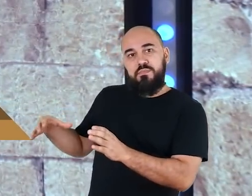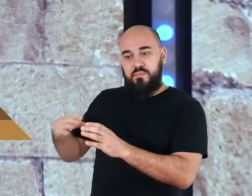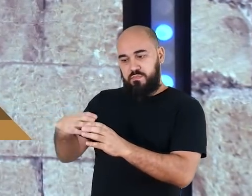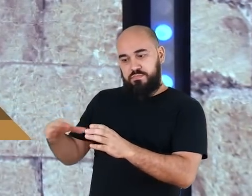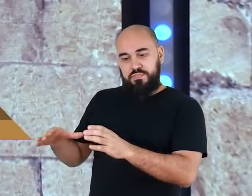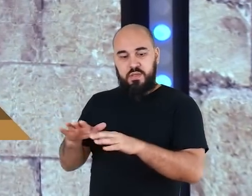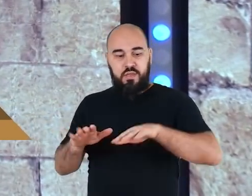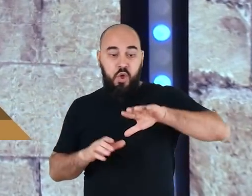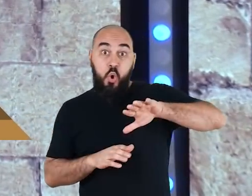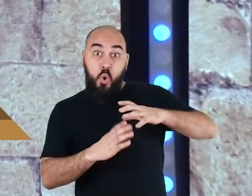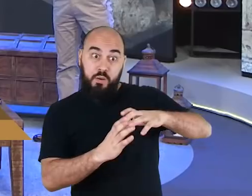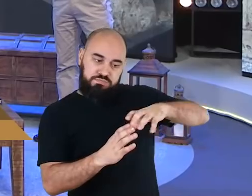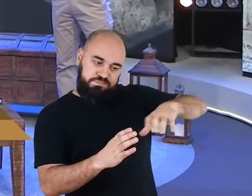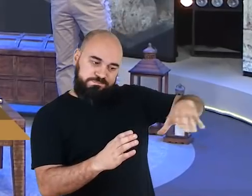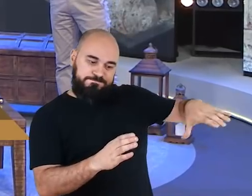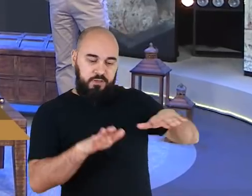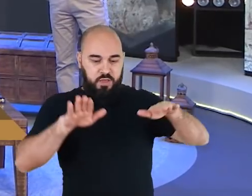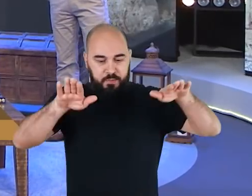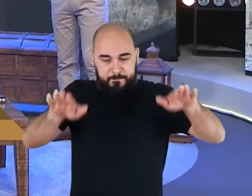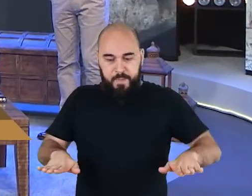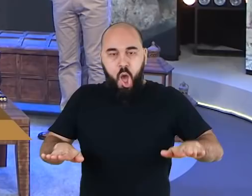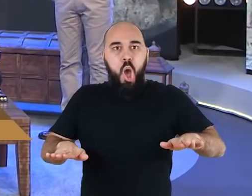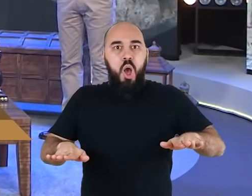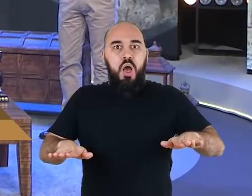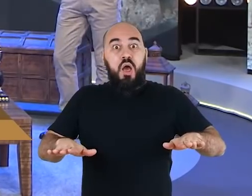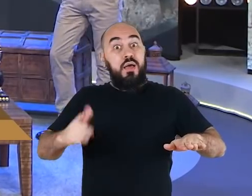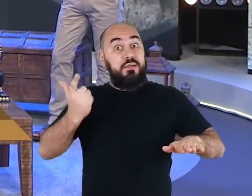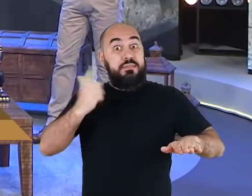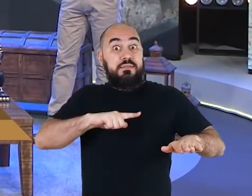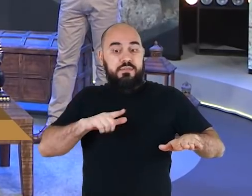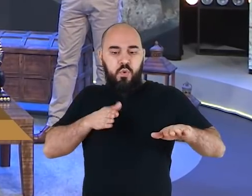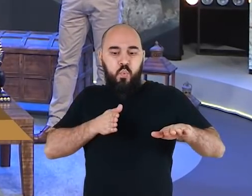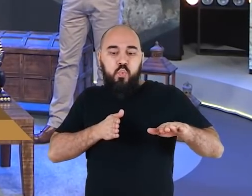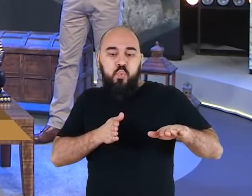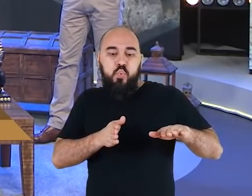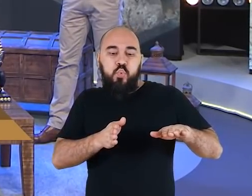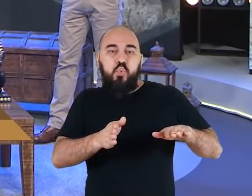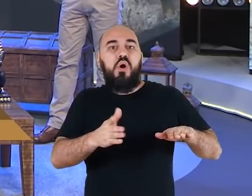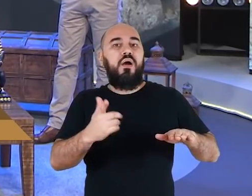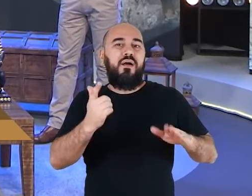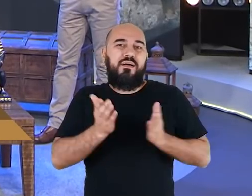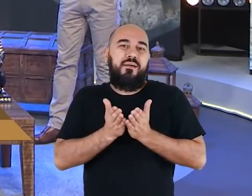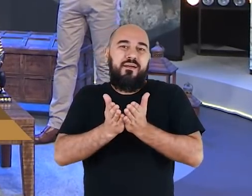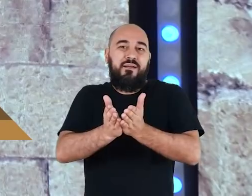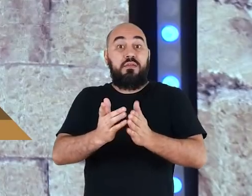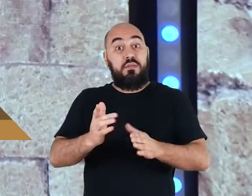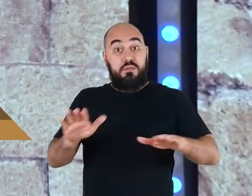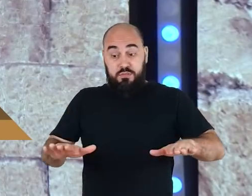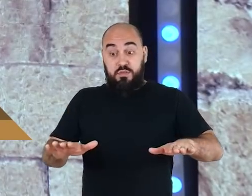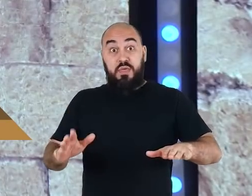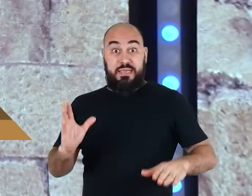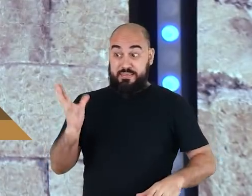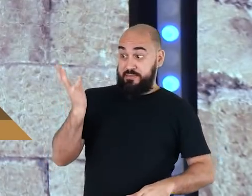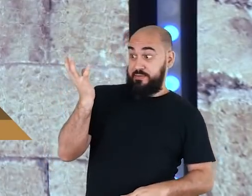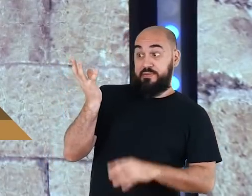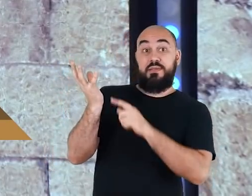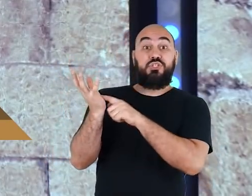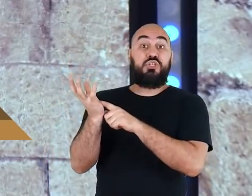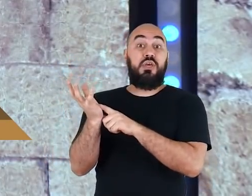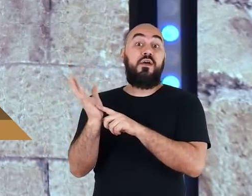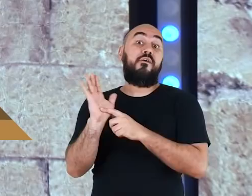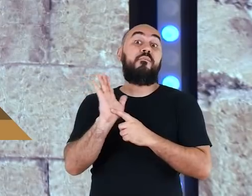noutra margem, o canal que levava ao porto. A sua mão direita tinha ainda um farol, que como eu já disse para